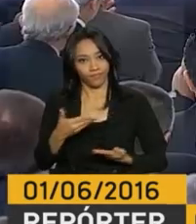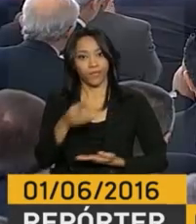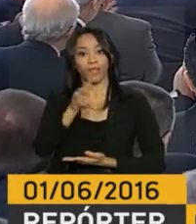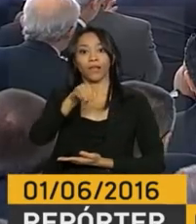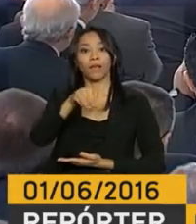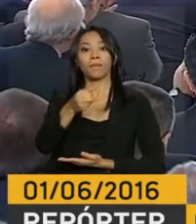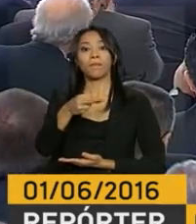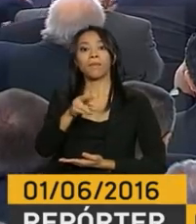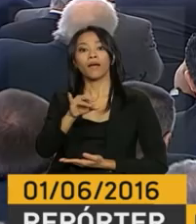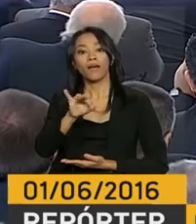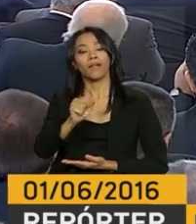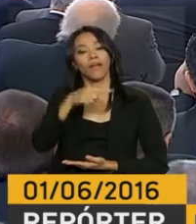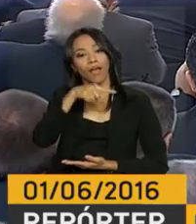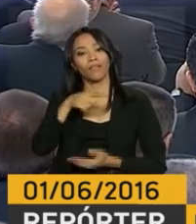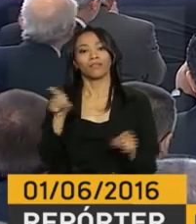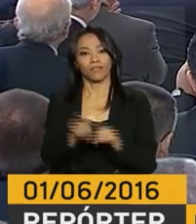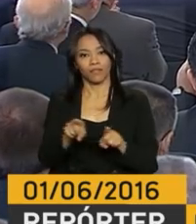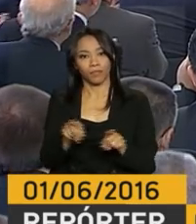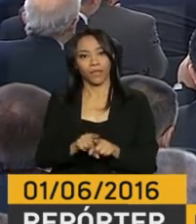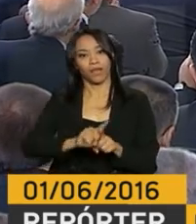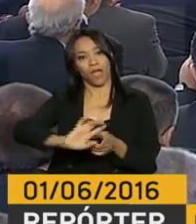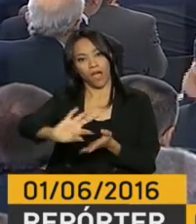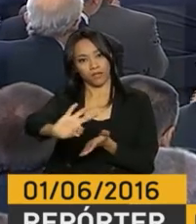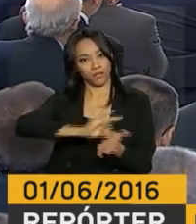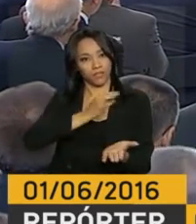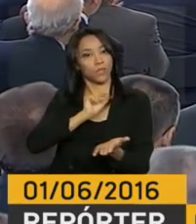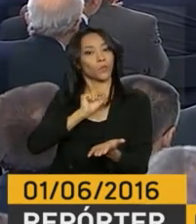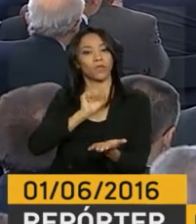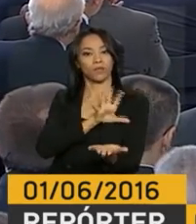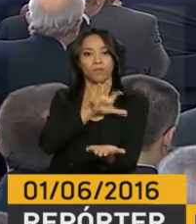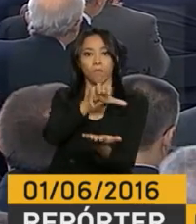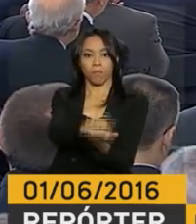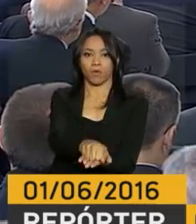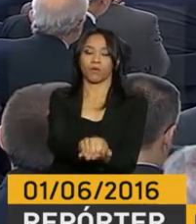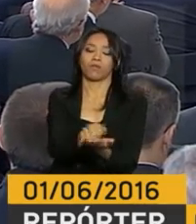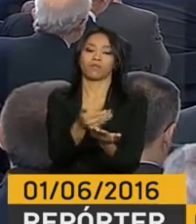senora também assina seu termo de Posse